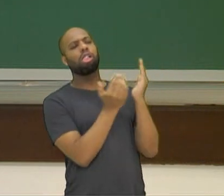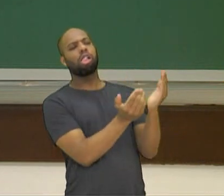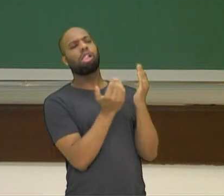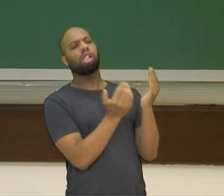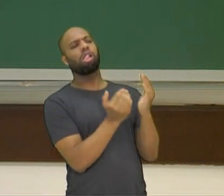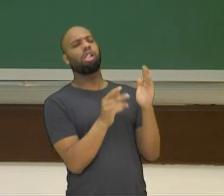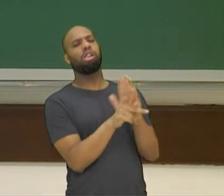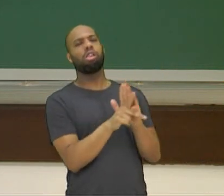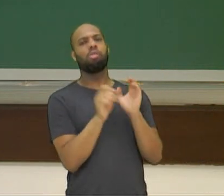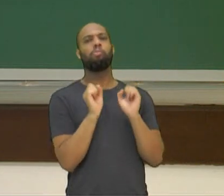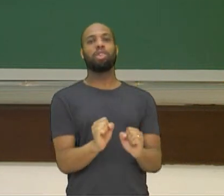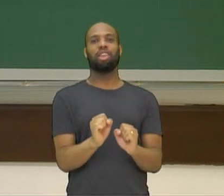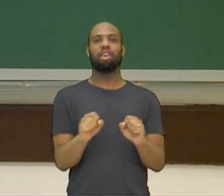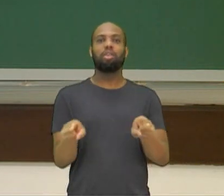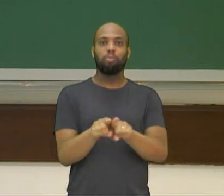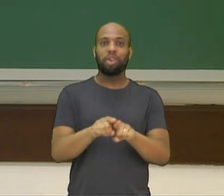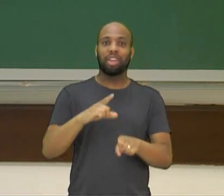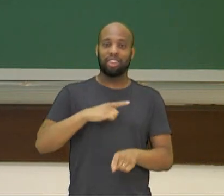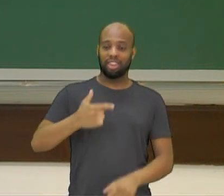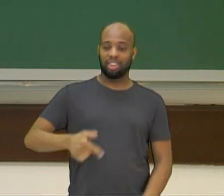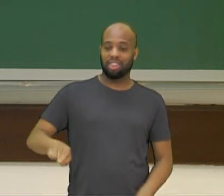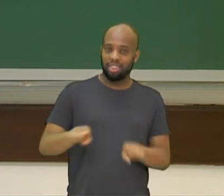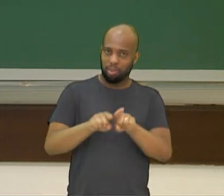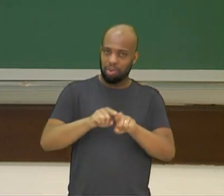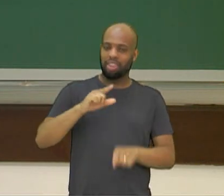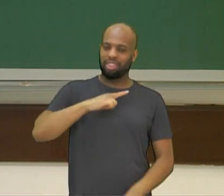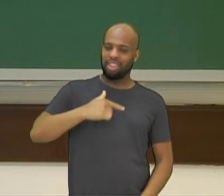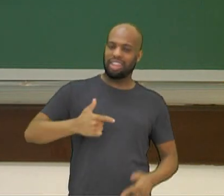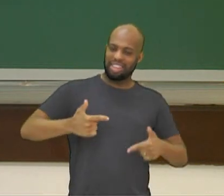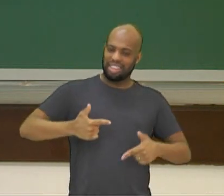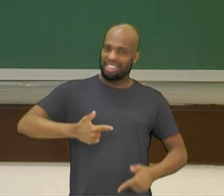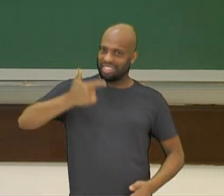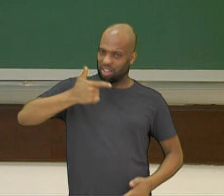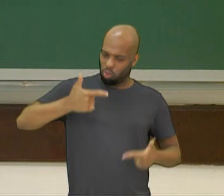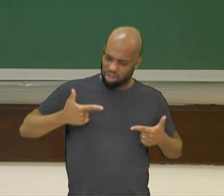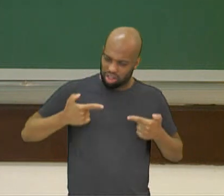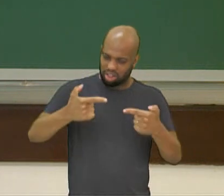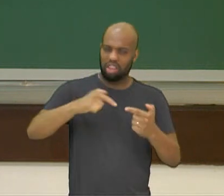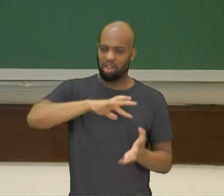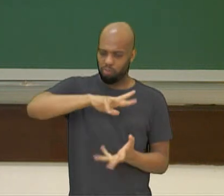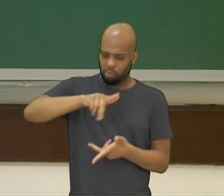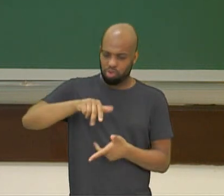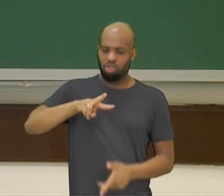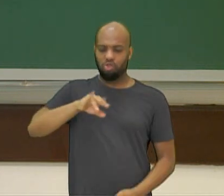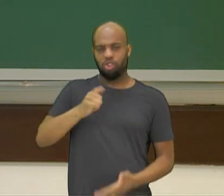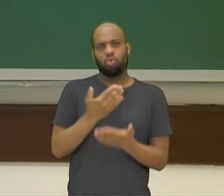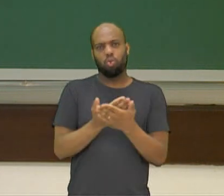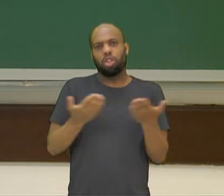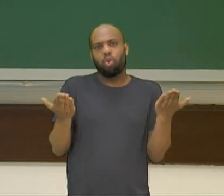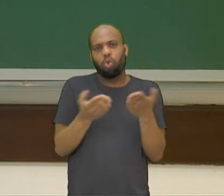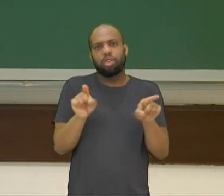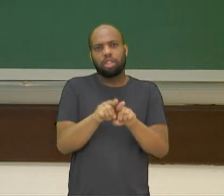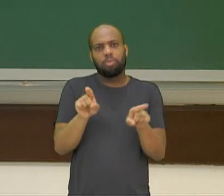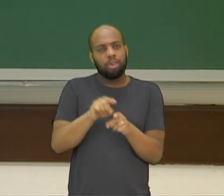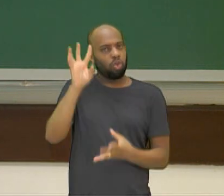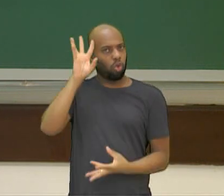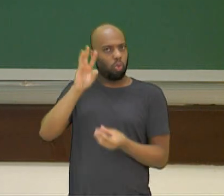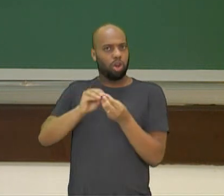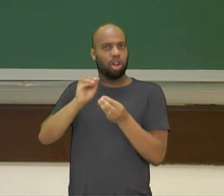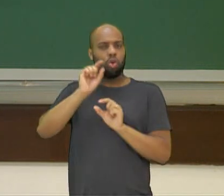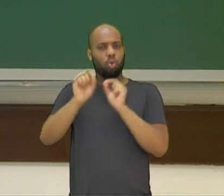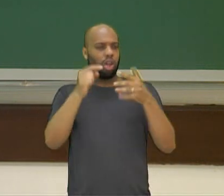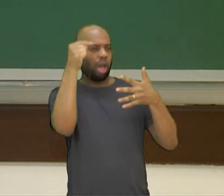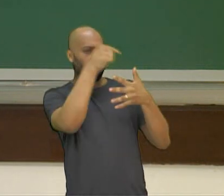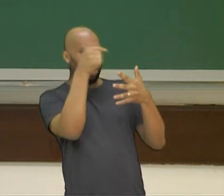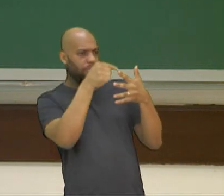o poder dele. A gente tem a questão da Segunda Guerra Mundial, que a gente vai ver hoje também. Então, a gente vai entender melhor quais foram os fatores que levaram